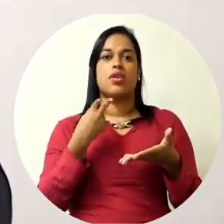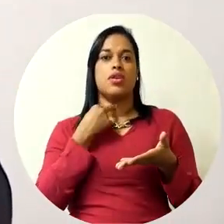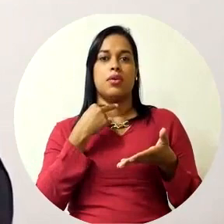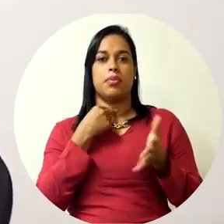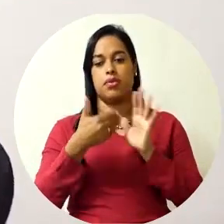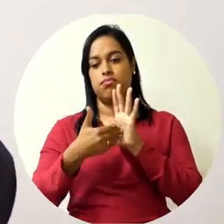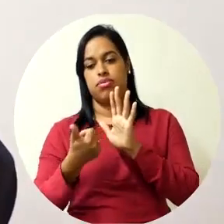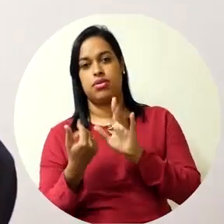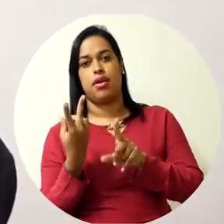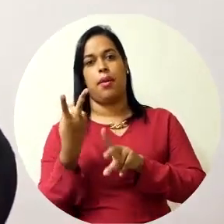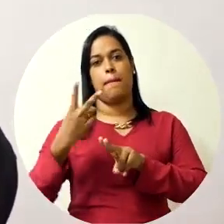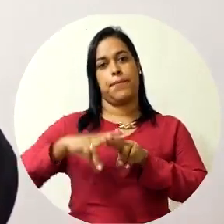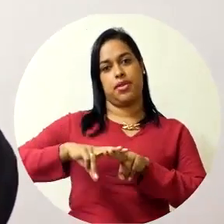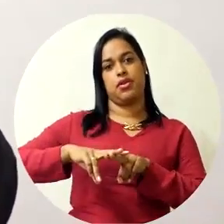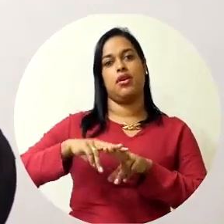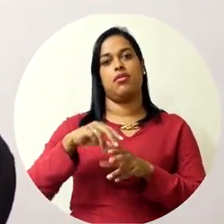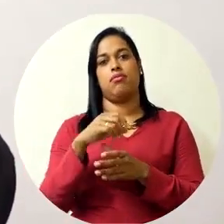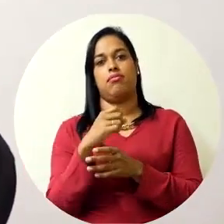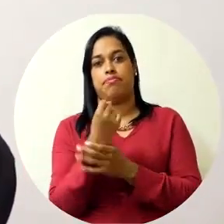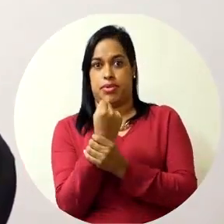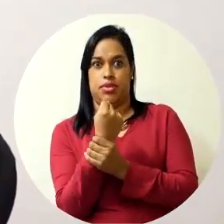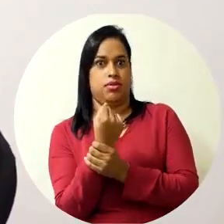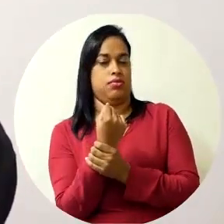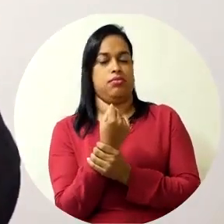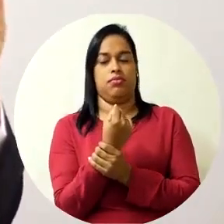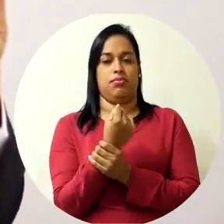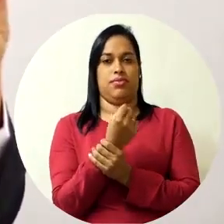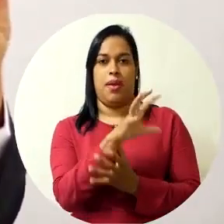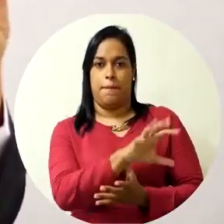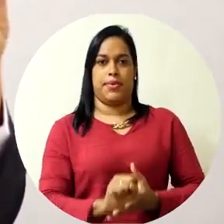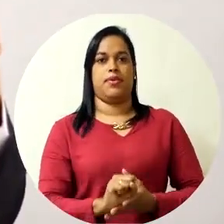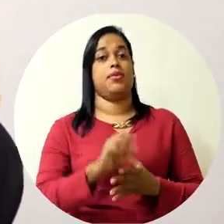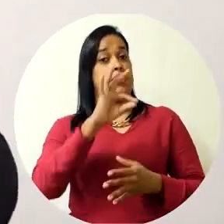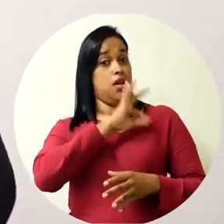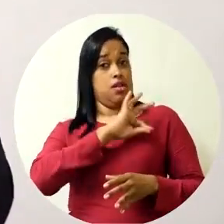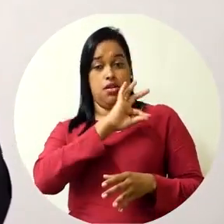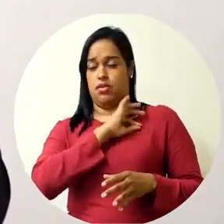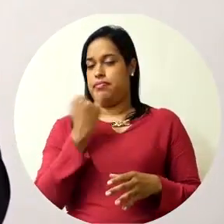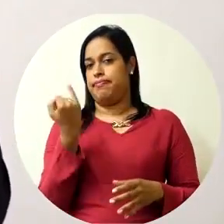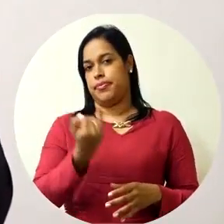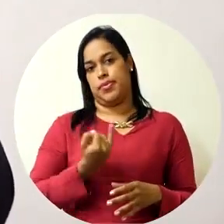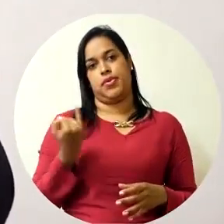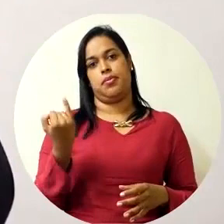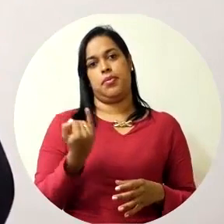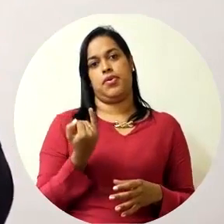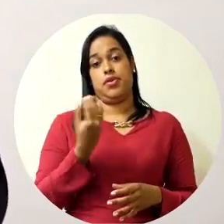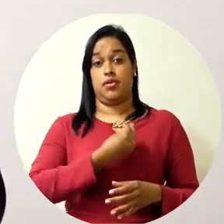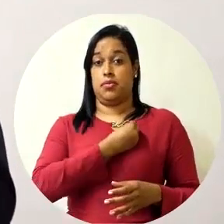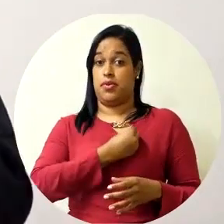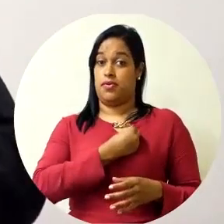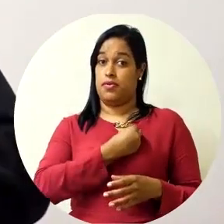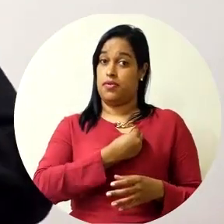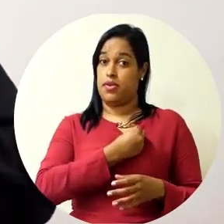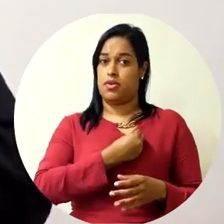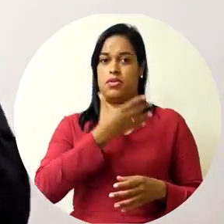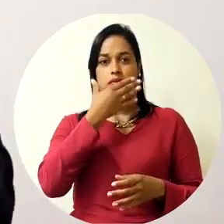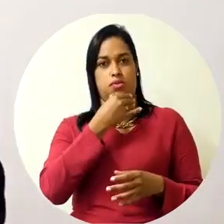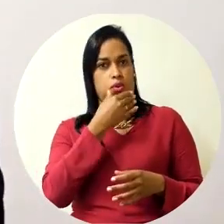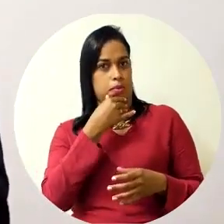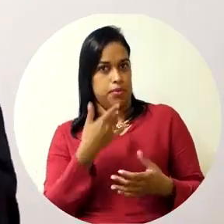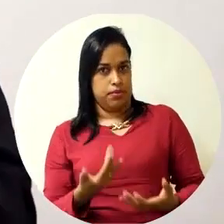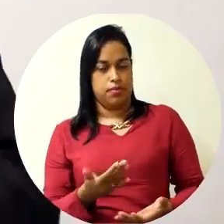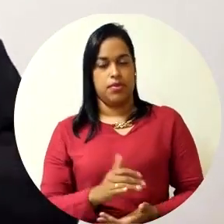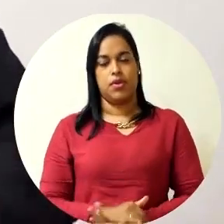isso, o empregador não pode reter, prender, segurar ou penhorar. O salário é fundamental para a sobrevivência